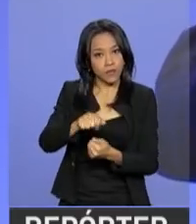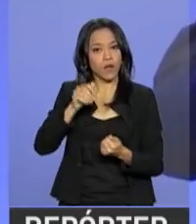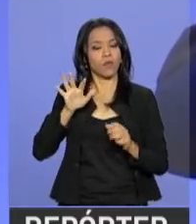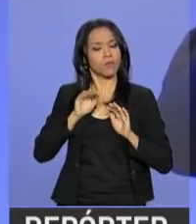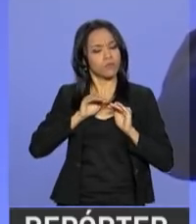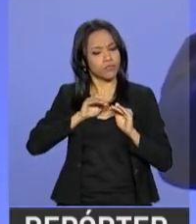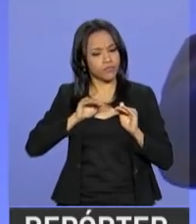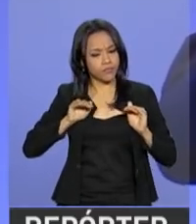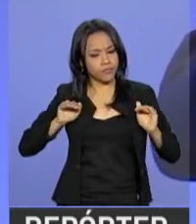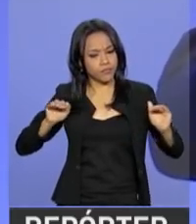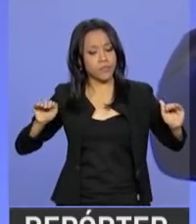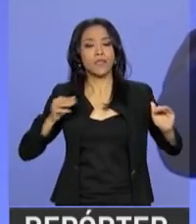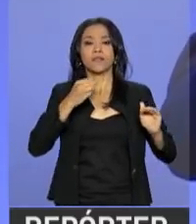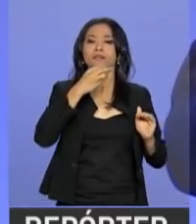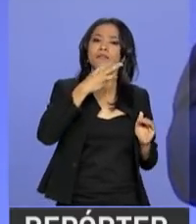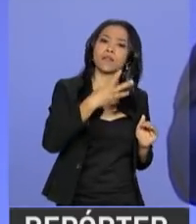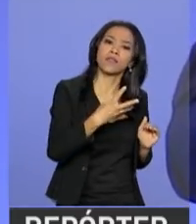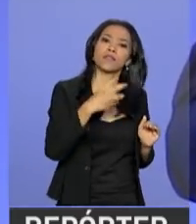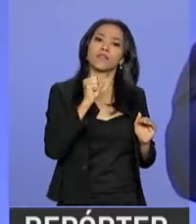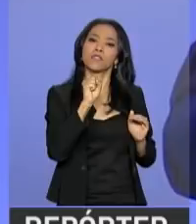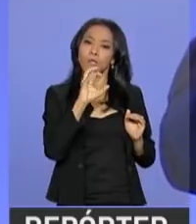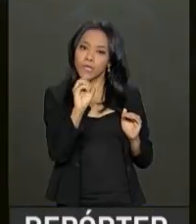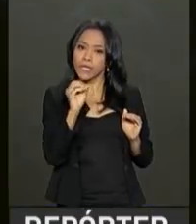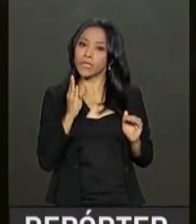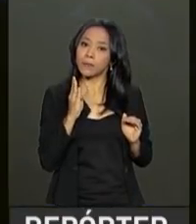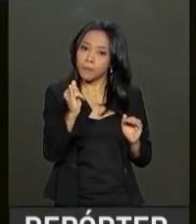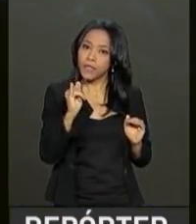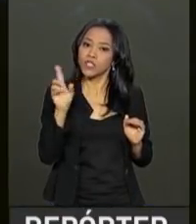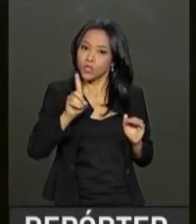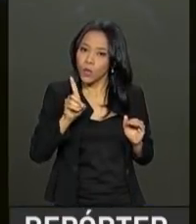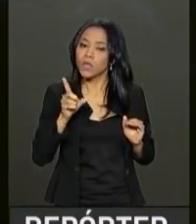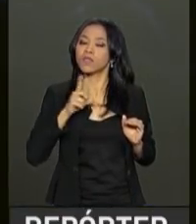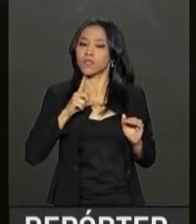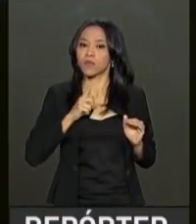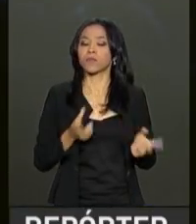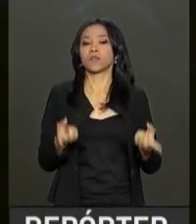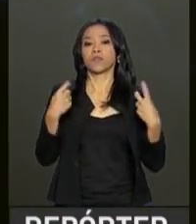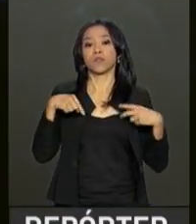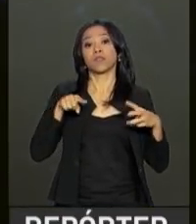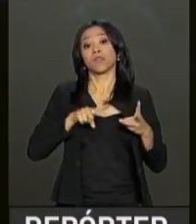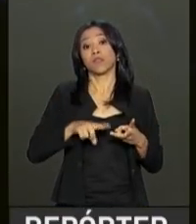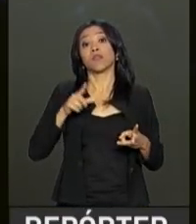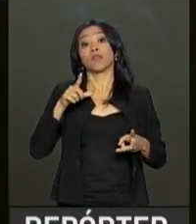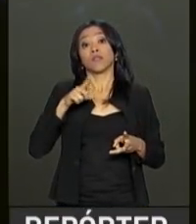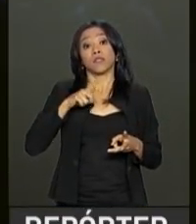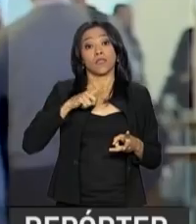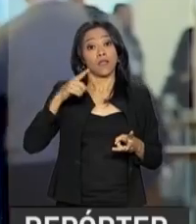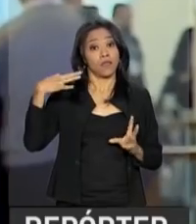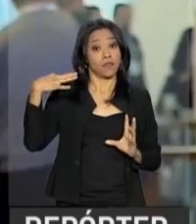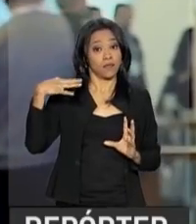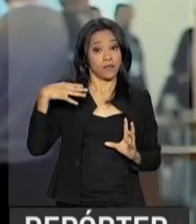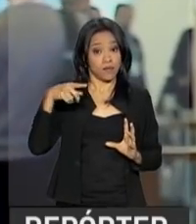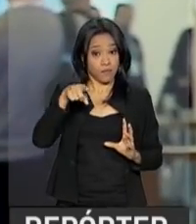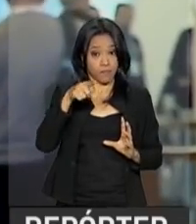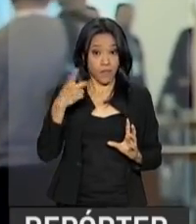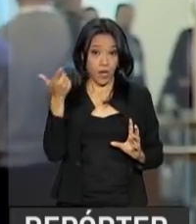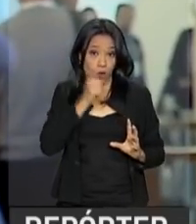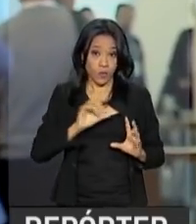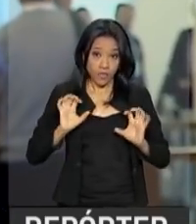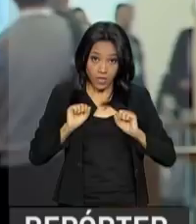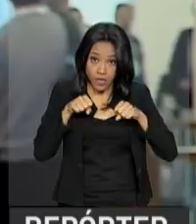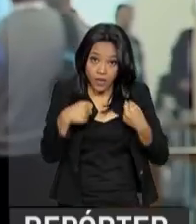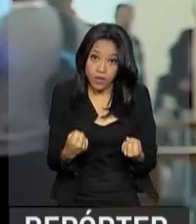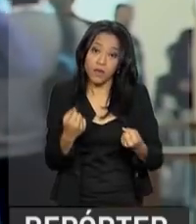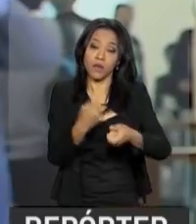em torno de 380 milhões de dólares são superavitários em termos internacionais para recuperar a economia